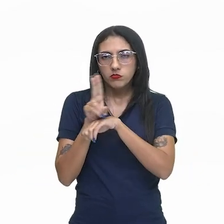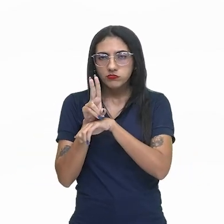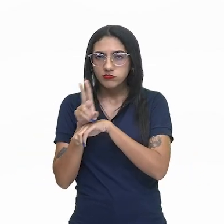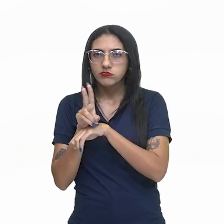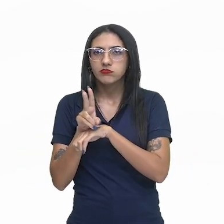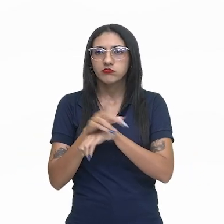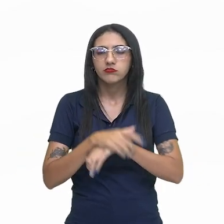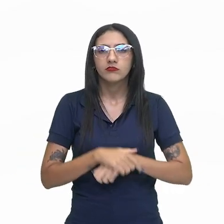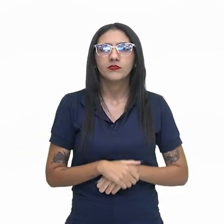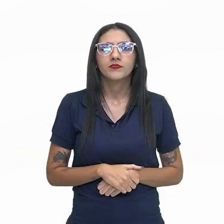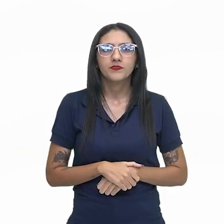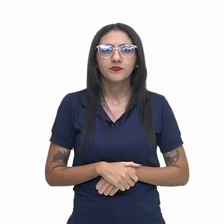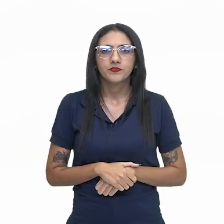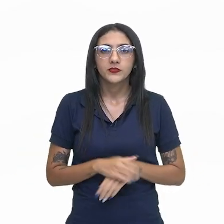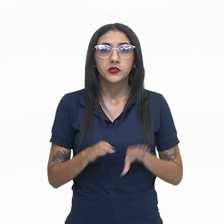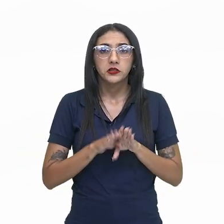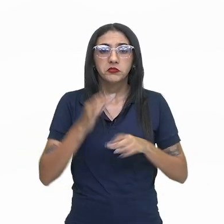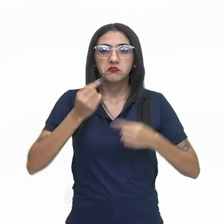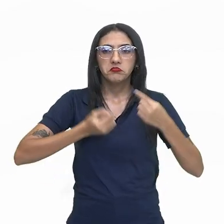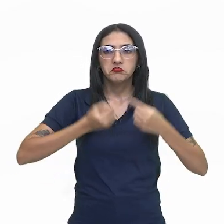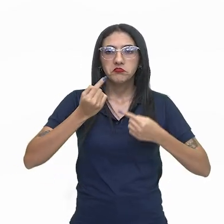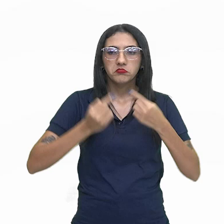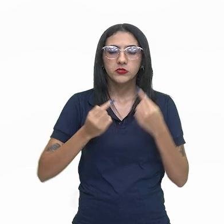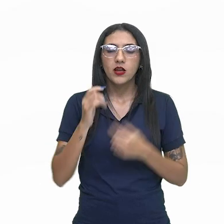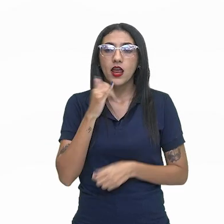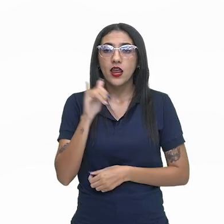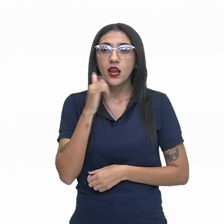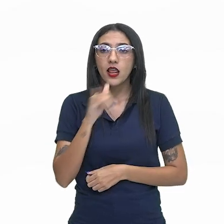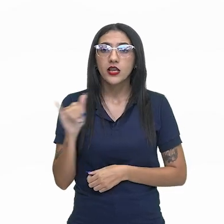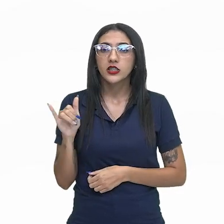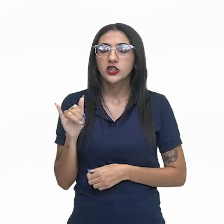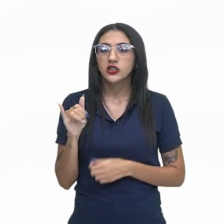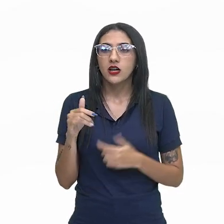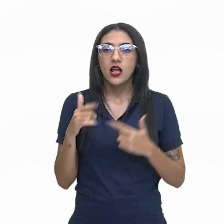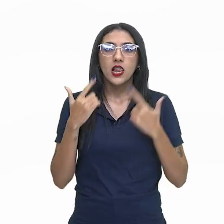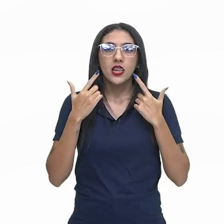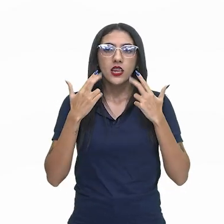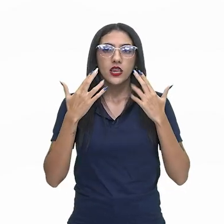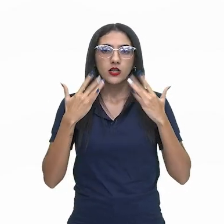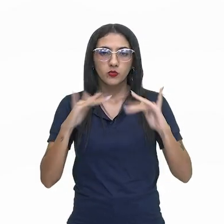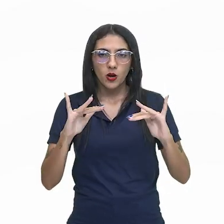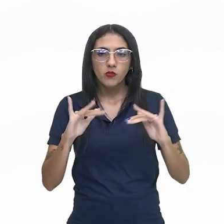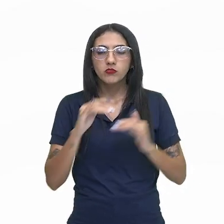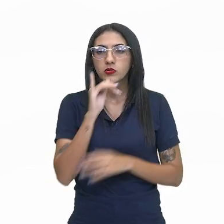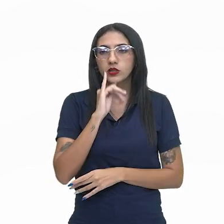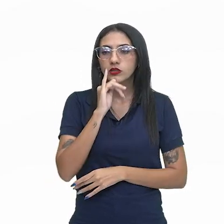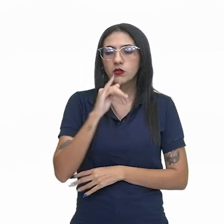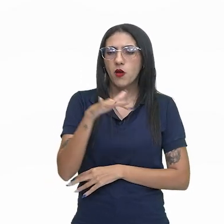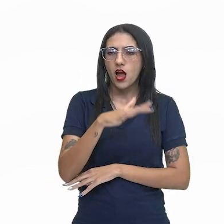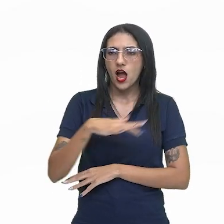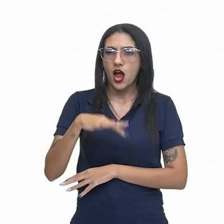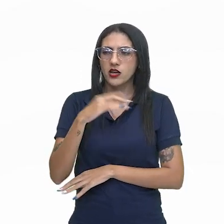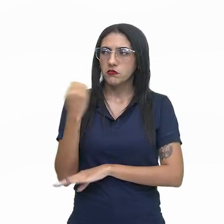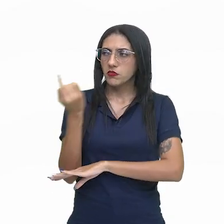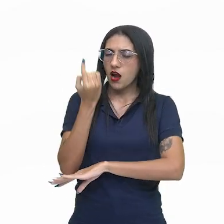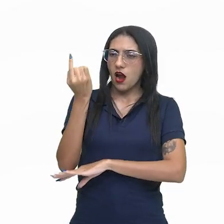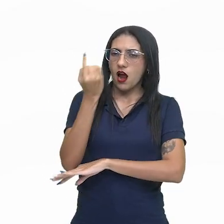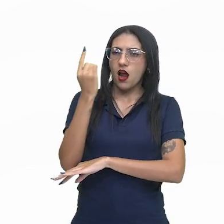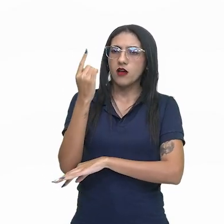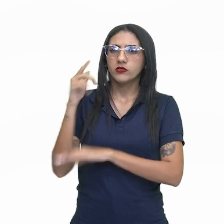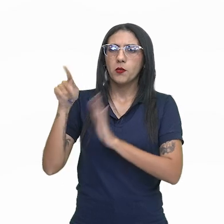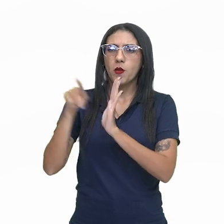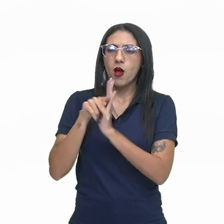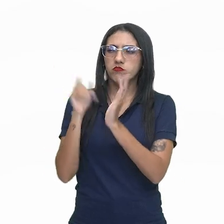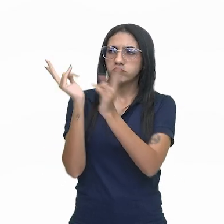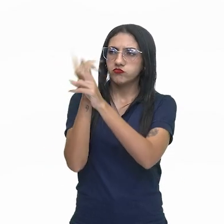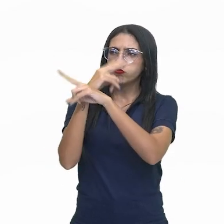acontecendo, né? E conflitos por energia renovável, né? A instalação de parques eólicos com aquelas grandes hélices, né, que são